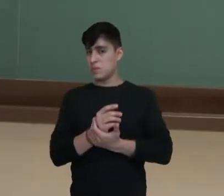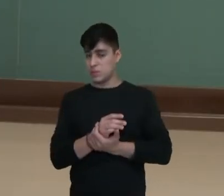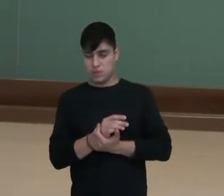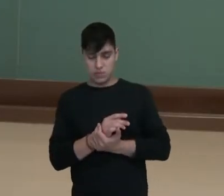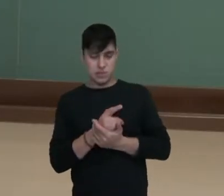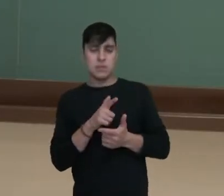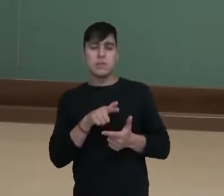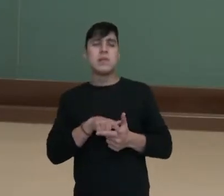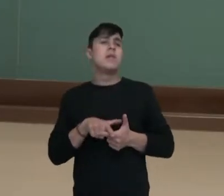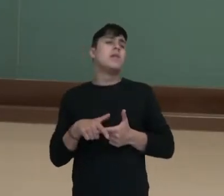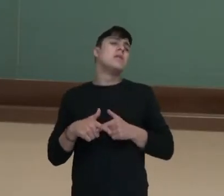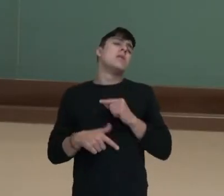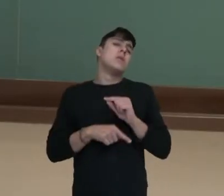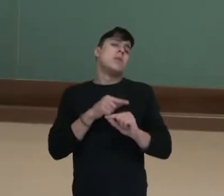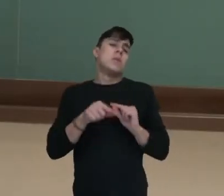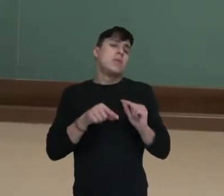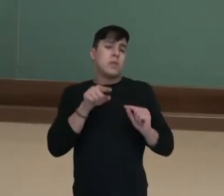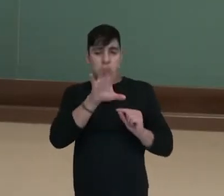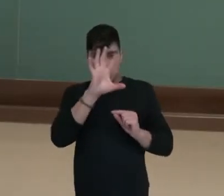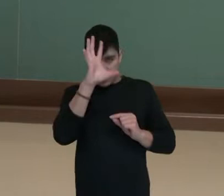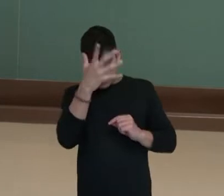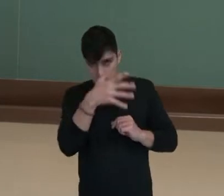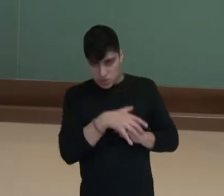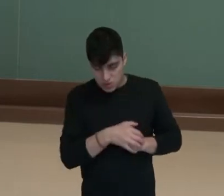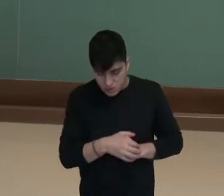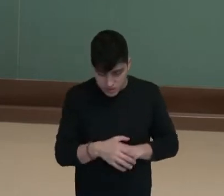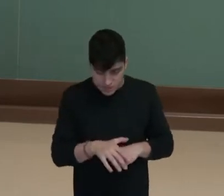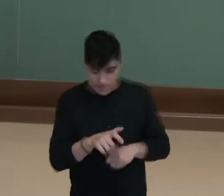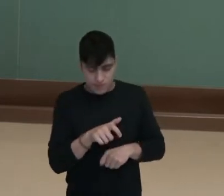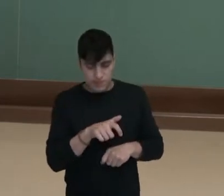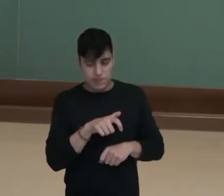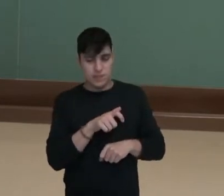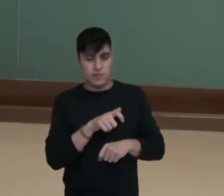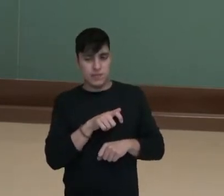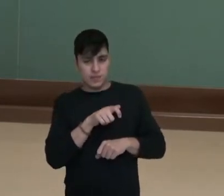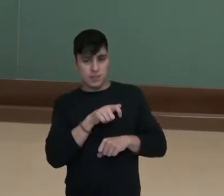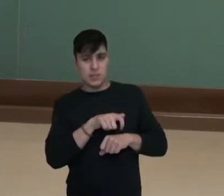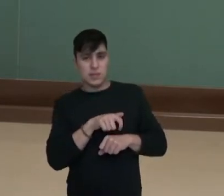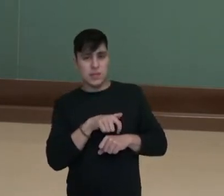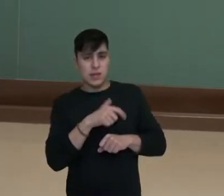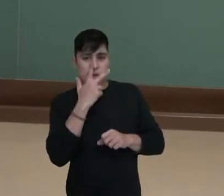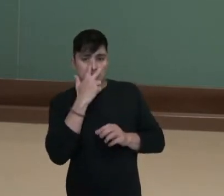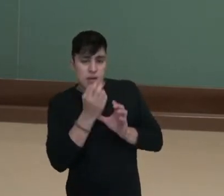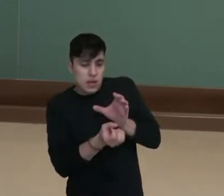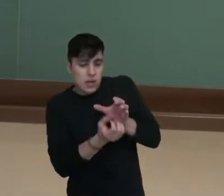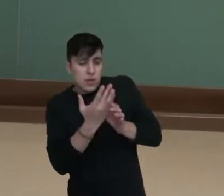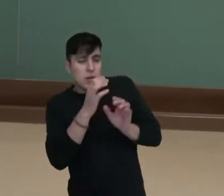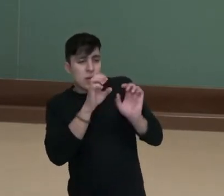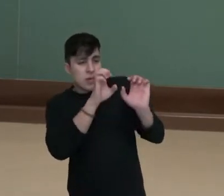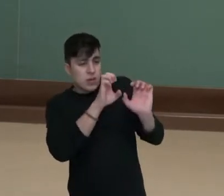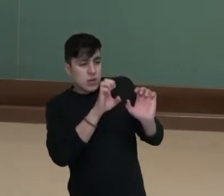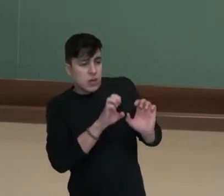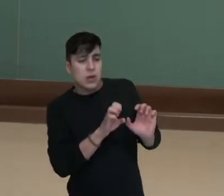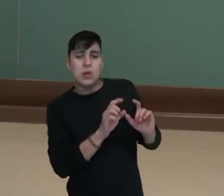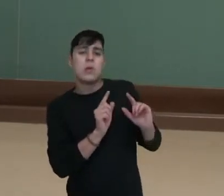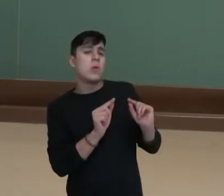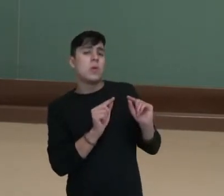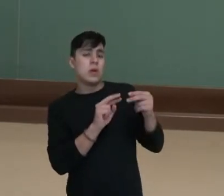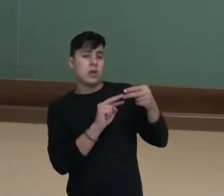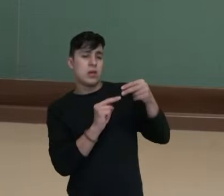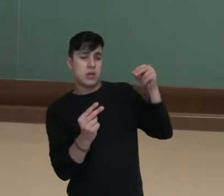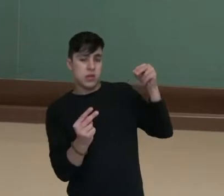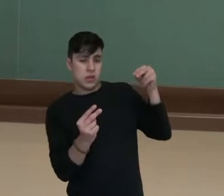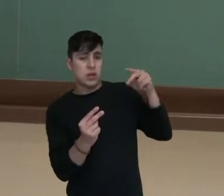é o problema disso? O problema é que na hora de formar as estruturas, o gene, ele dá